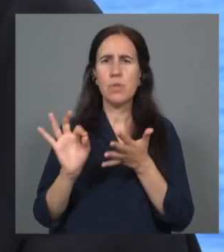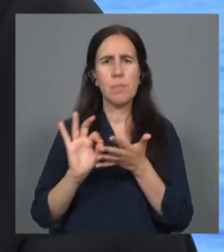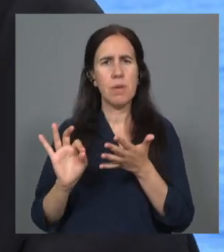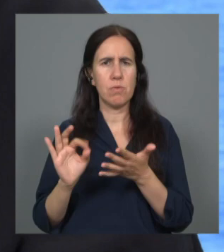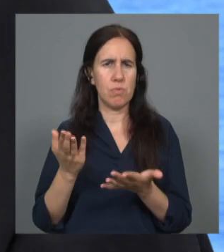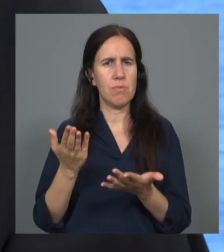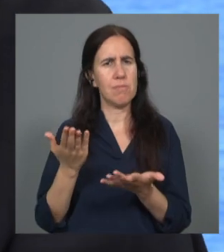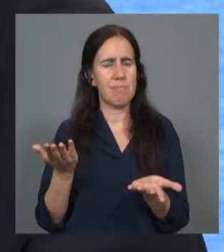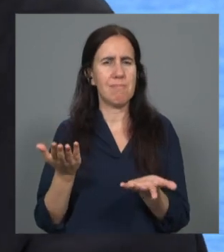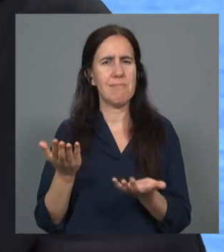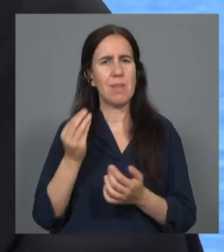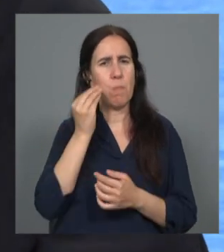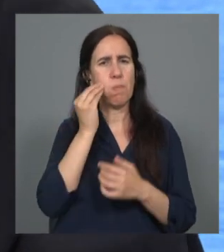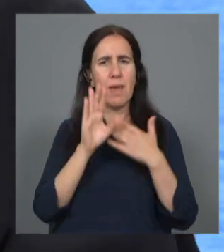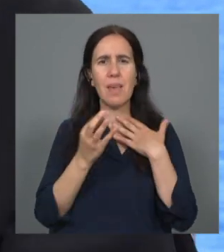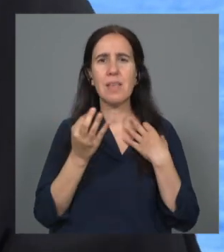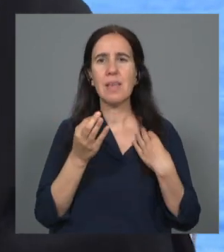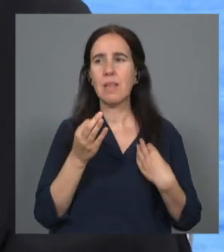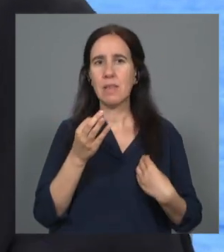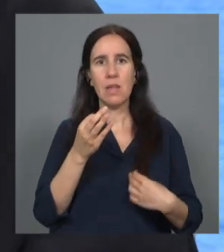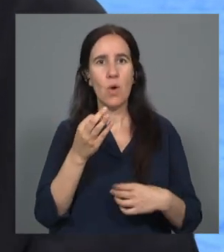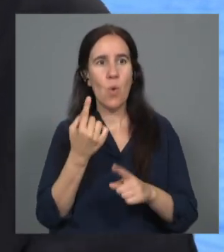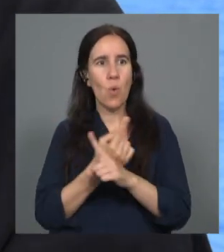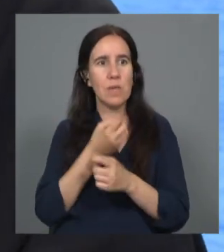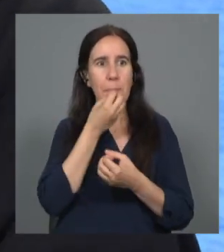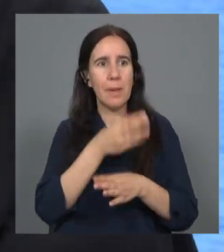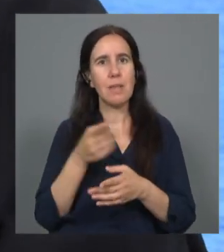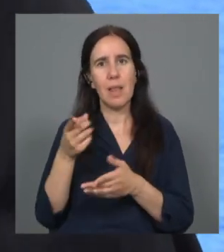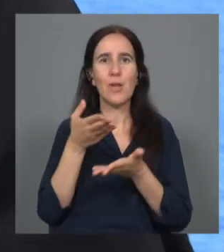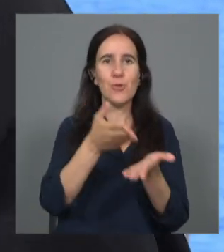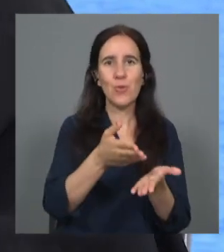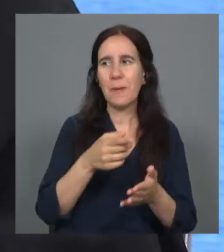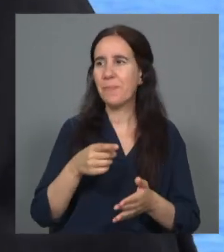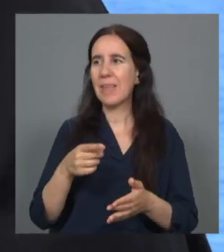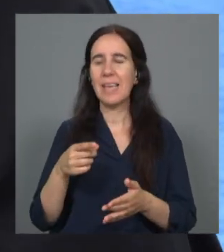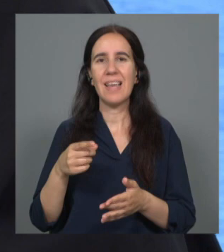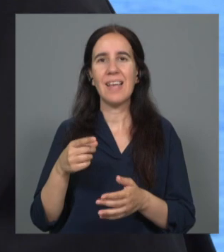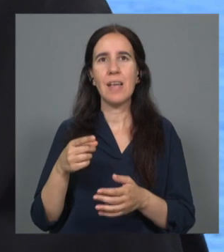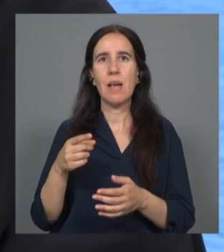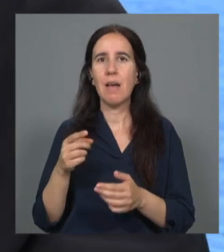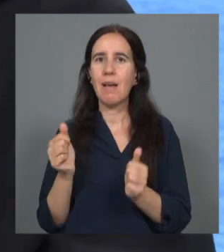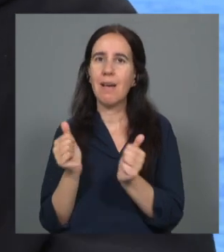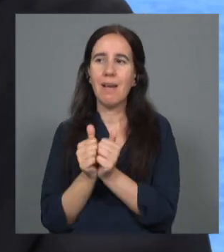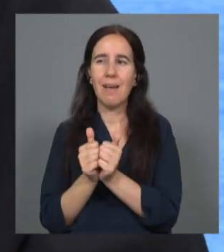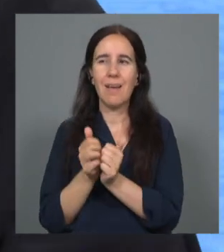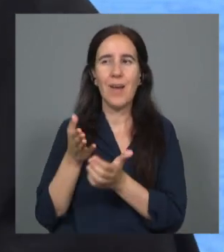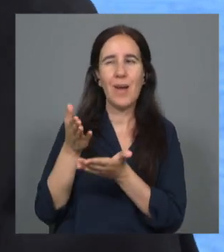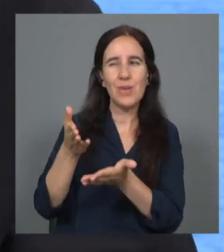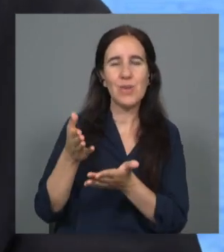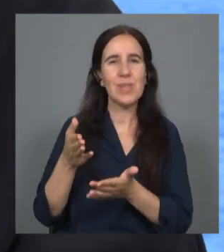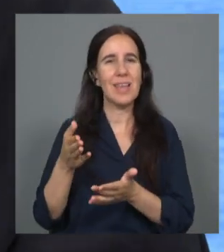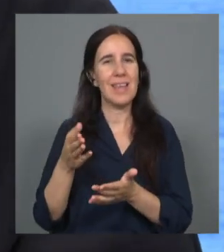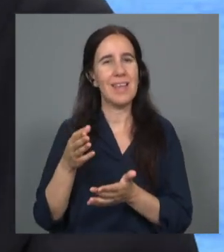como o de que ajuda a encontrar uma coisa perdida, que ajuda a encontrar um parceiro